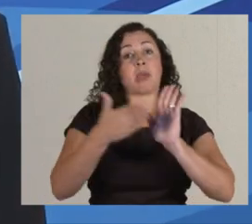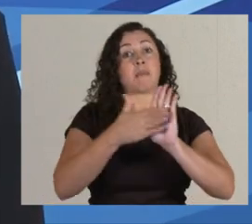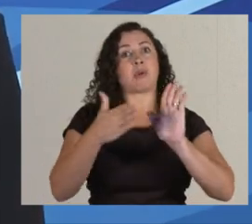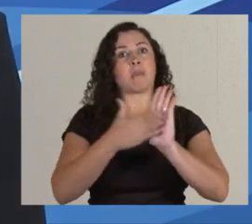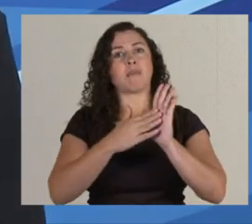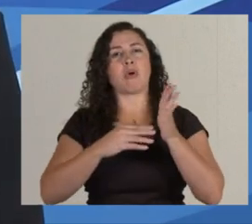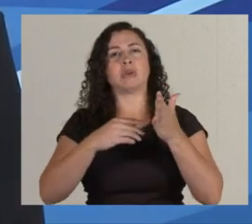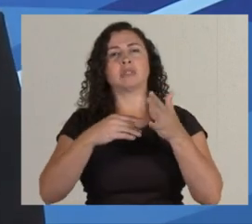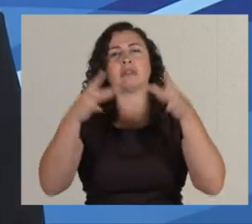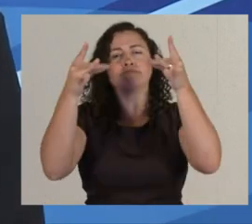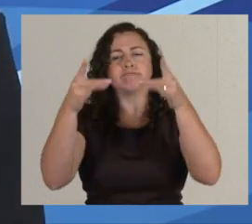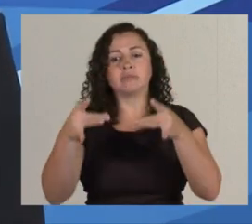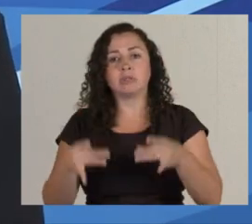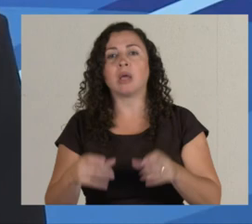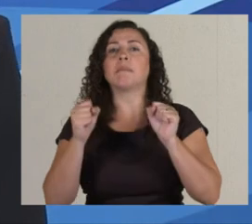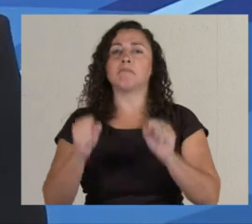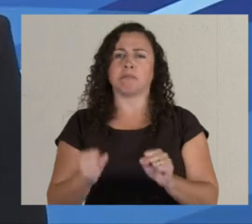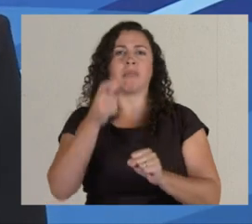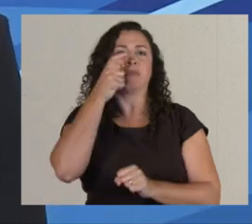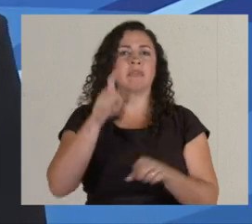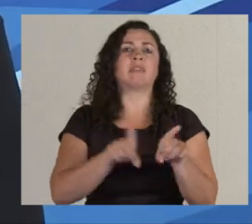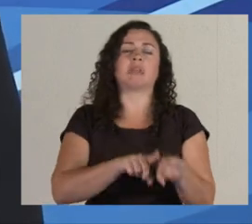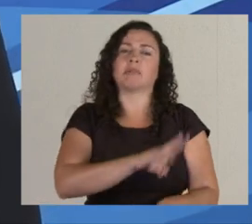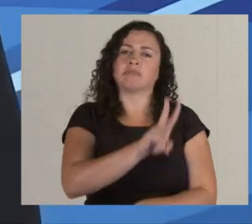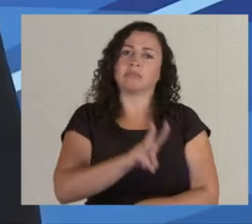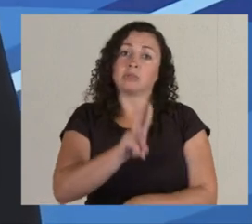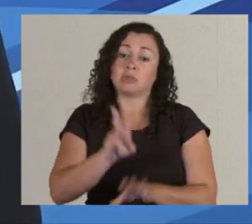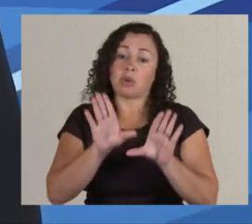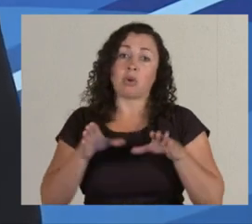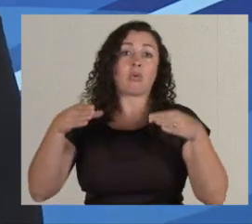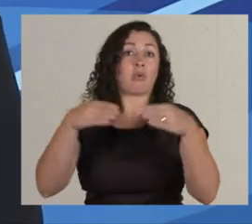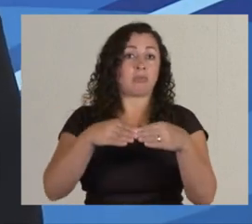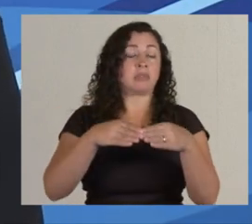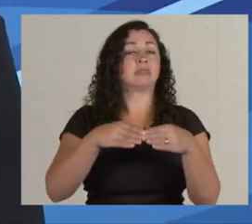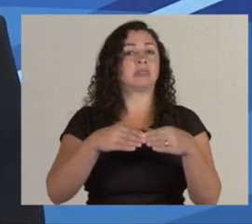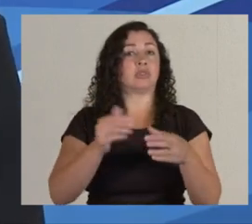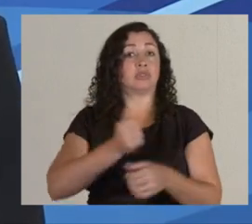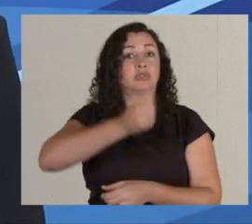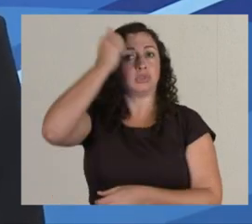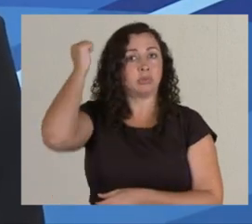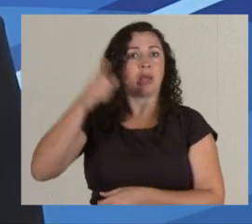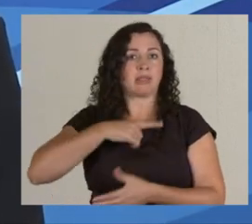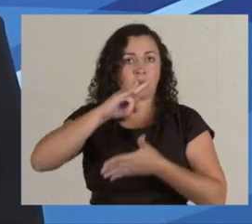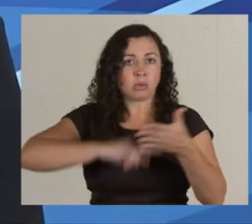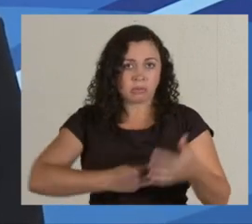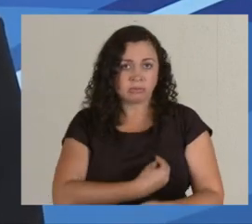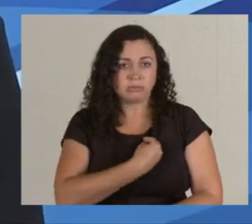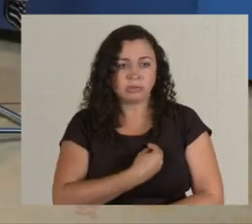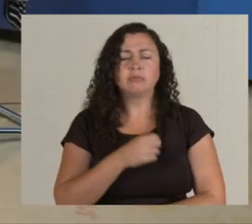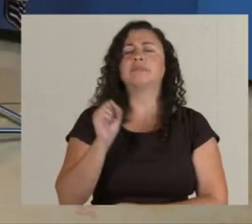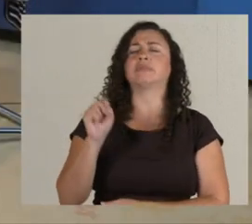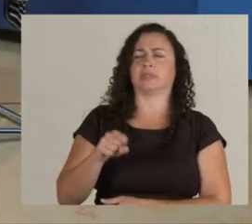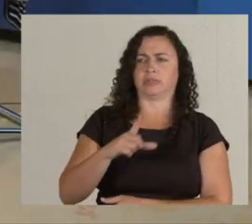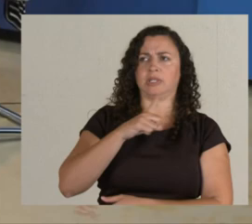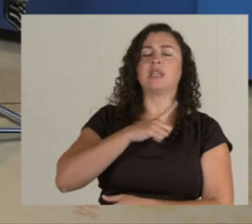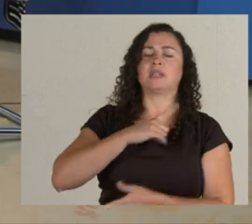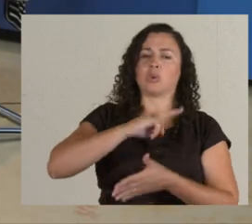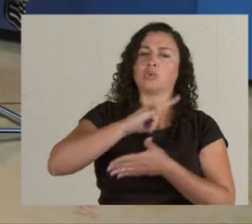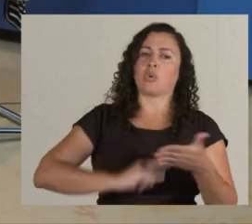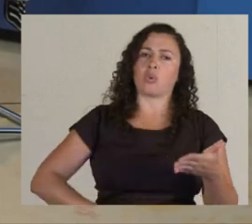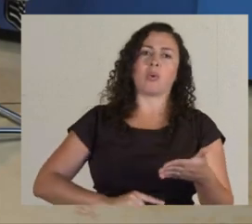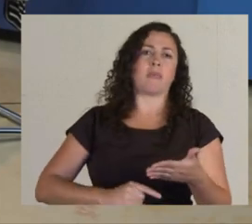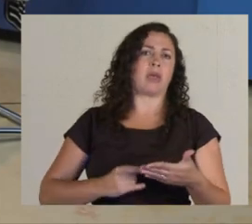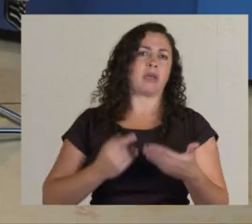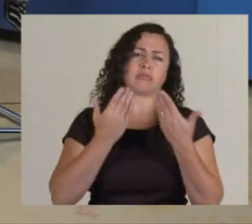essas propostas em detalhes, né, podem acessar a página da Comissão de Vestibulares. Vocês vão deixar o documento lá, professor? Sim, o documento ele vai